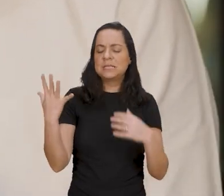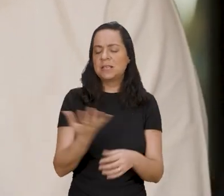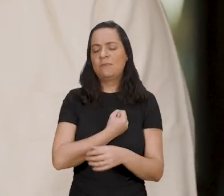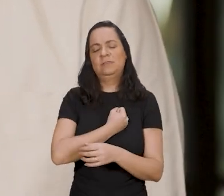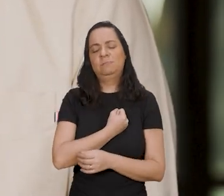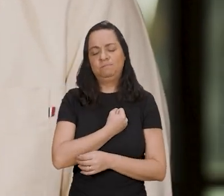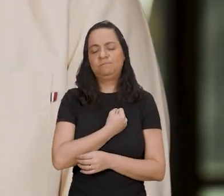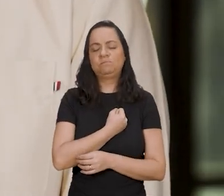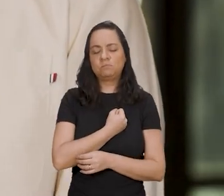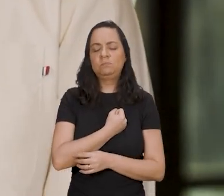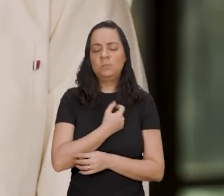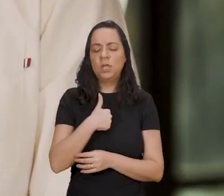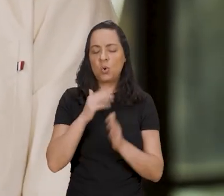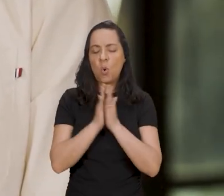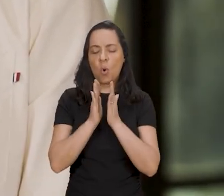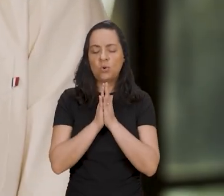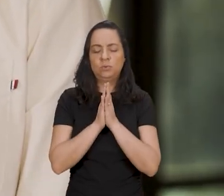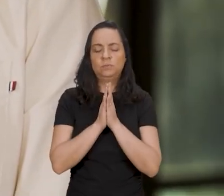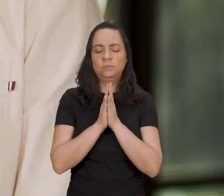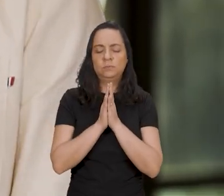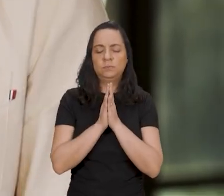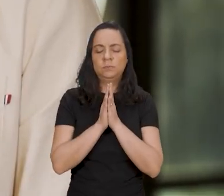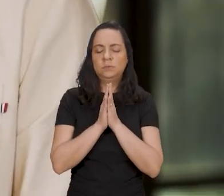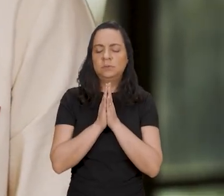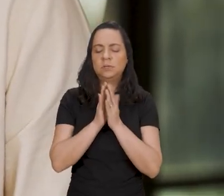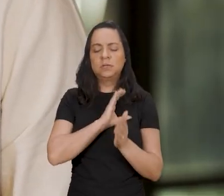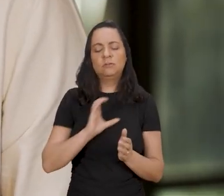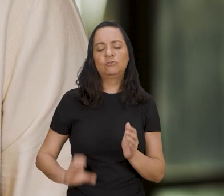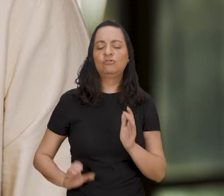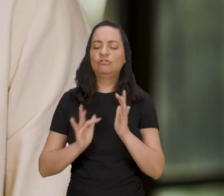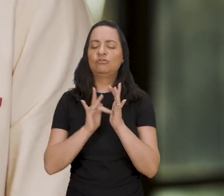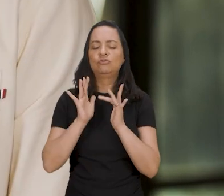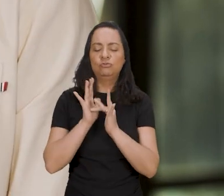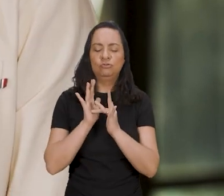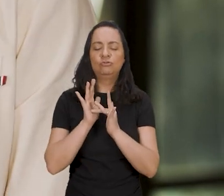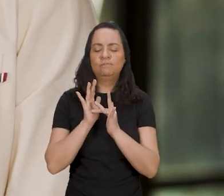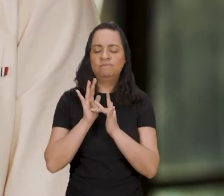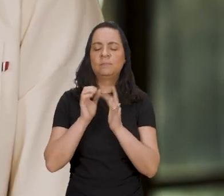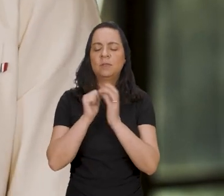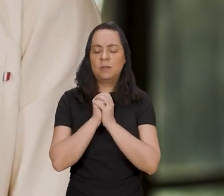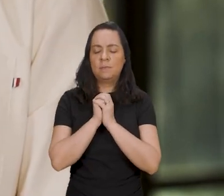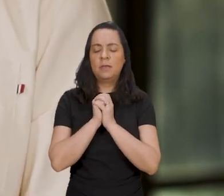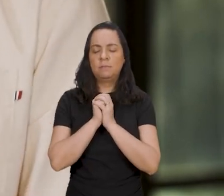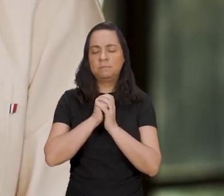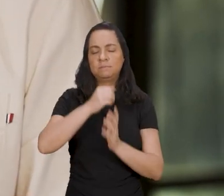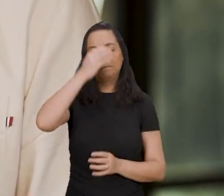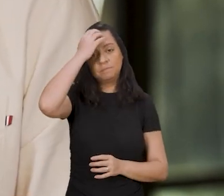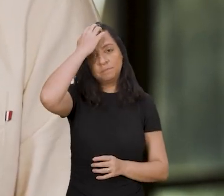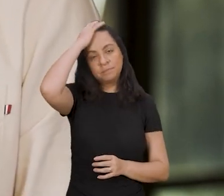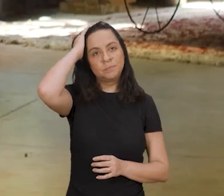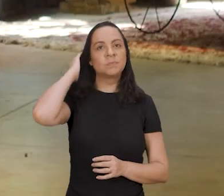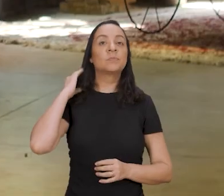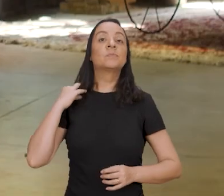salvação. Assim que oro, em Cristo Jesus, nosso Senhor e o nosso Salvador.